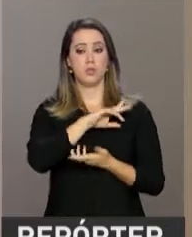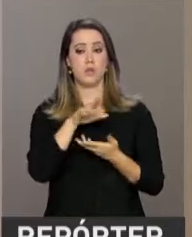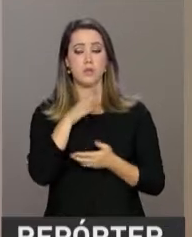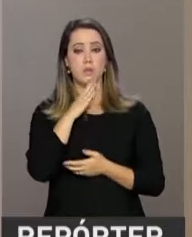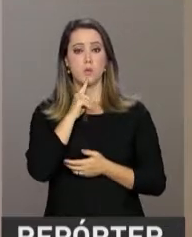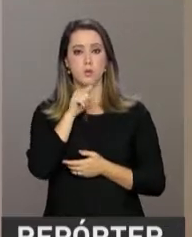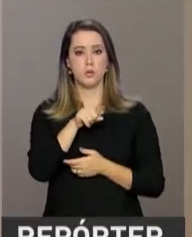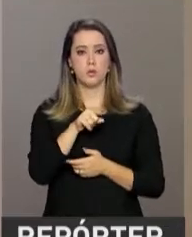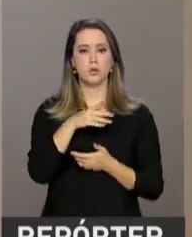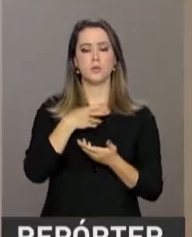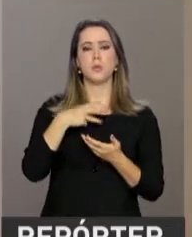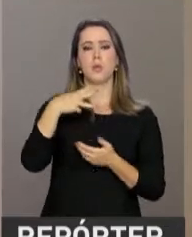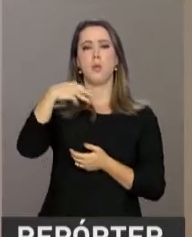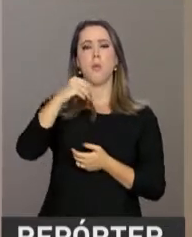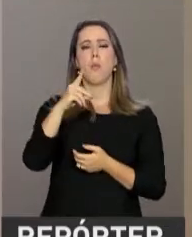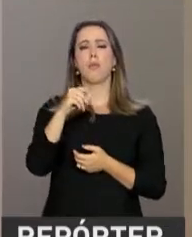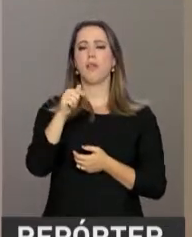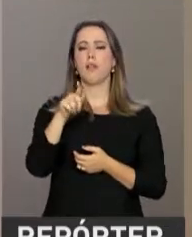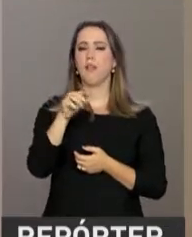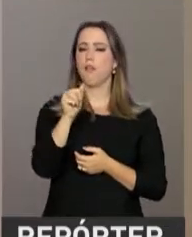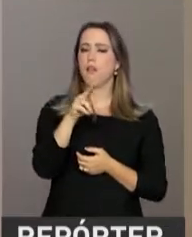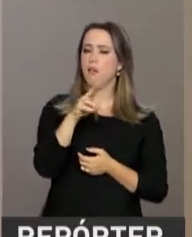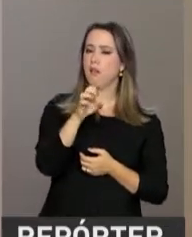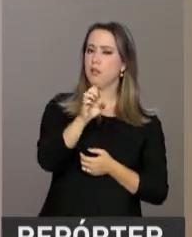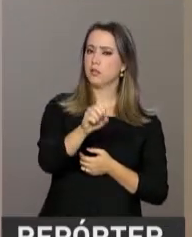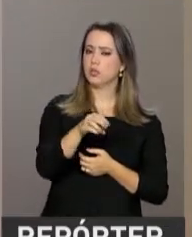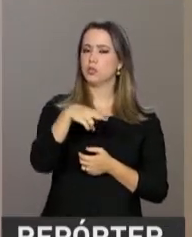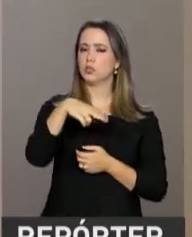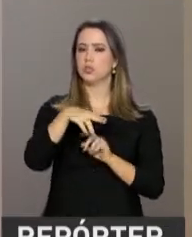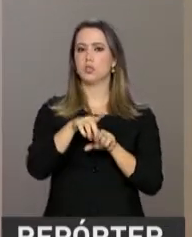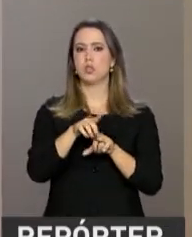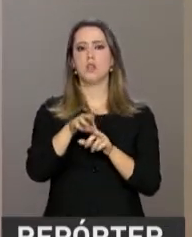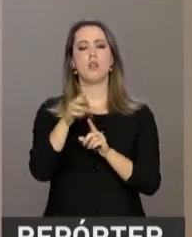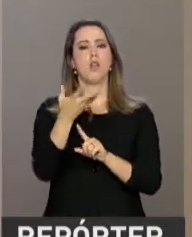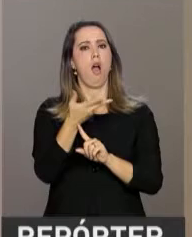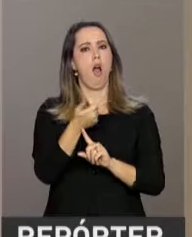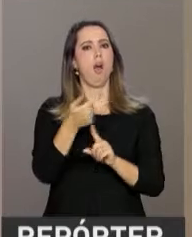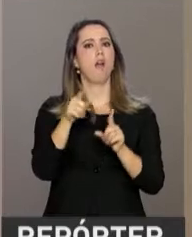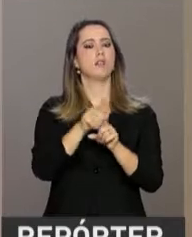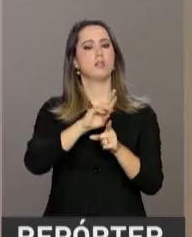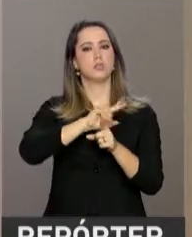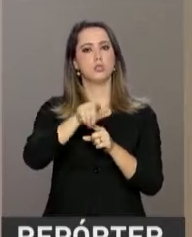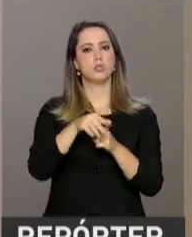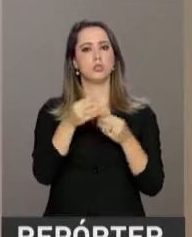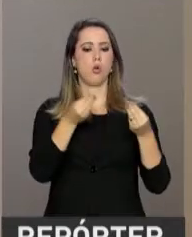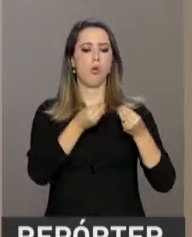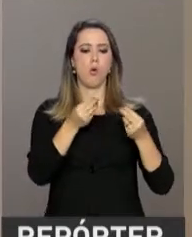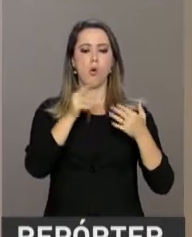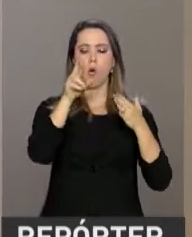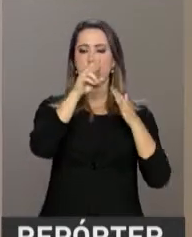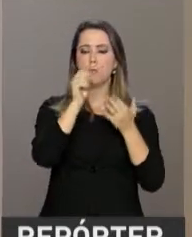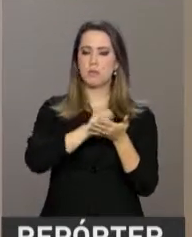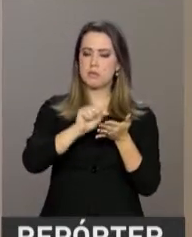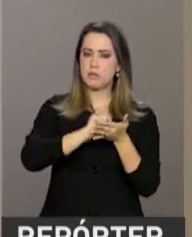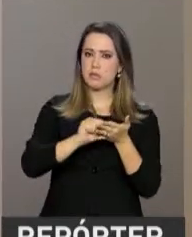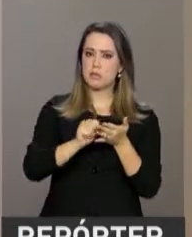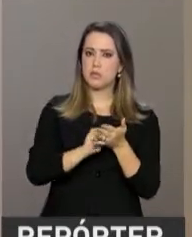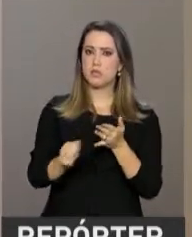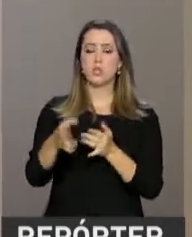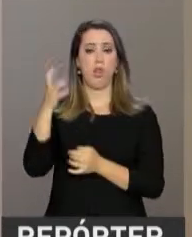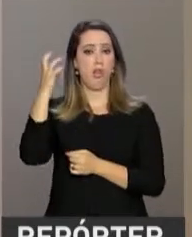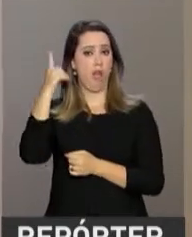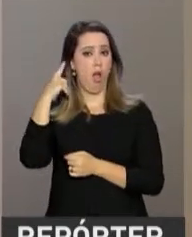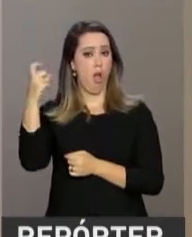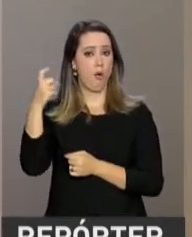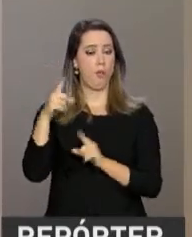a modelagem 3d arte 2d programação a história roteiro do jogo não inscrito mesmo parte de áudio